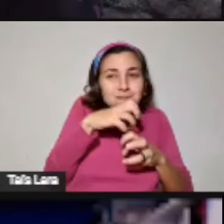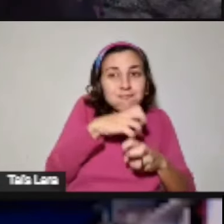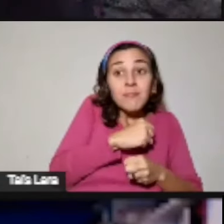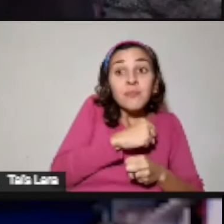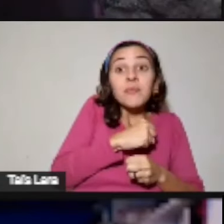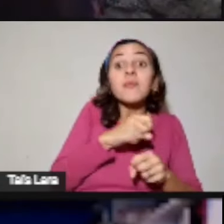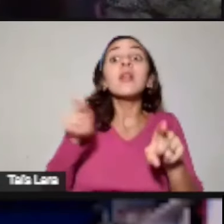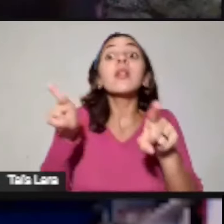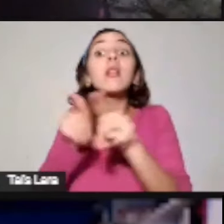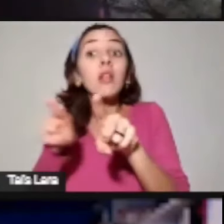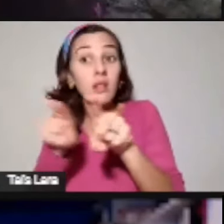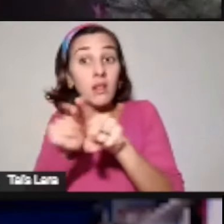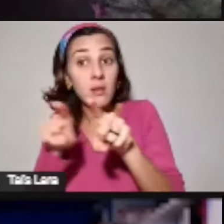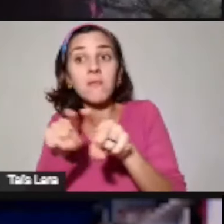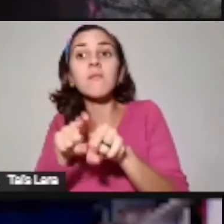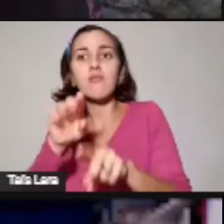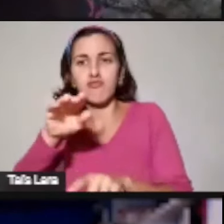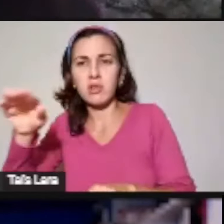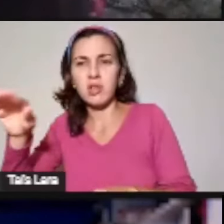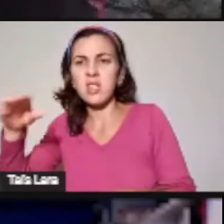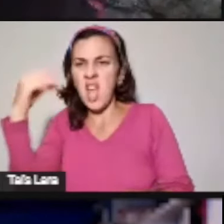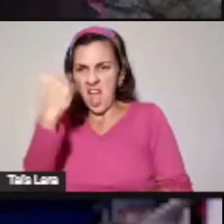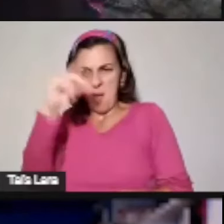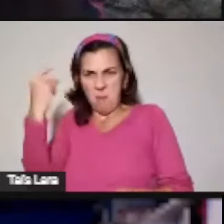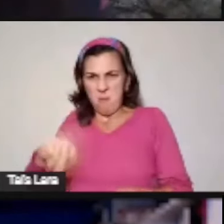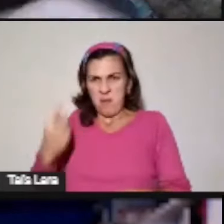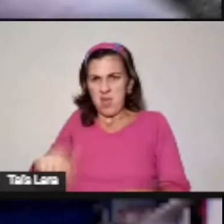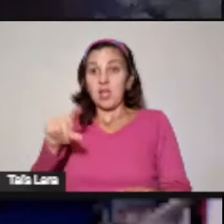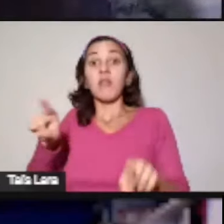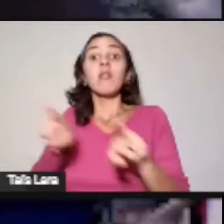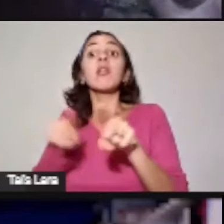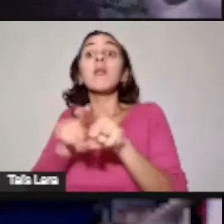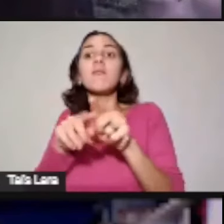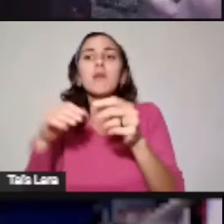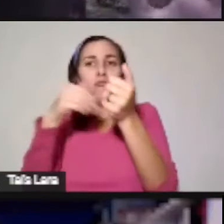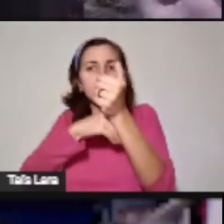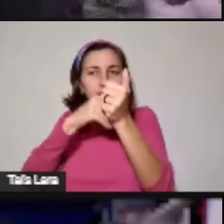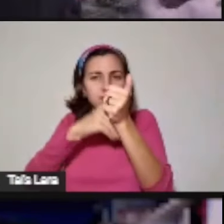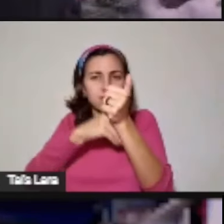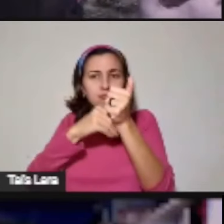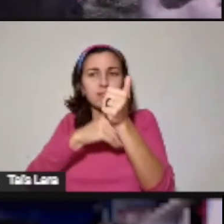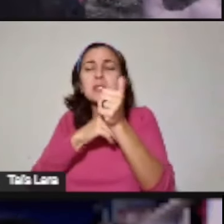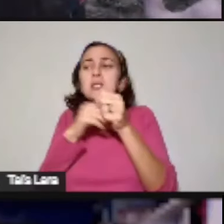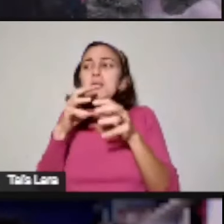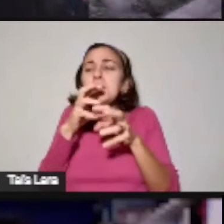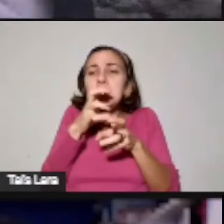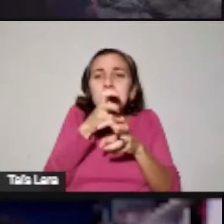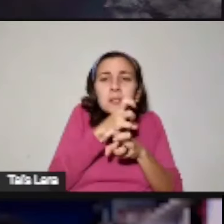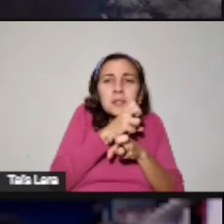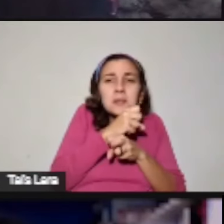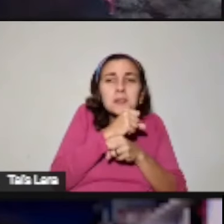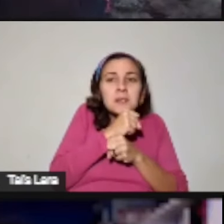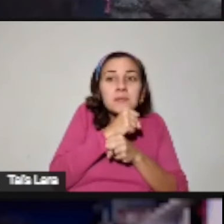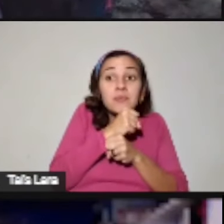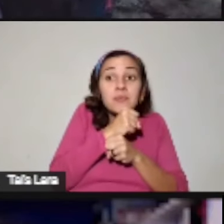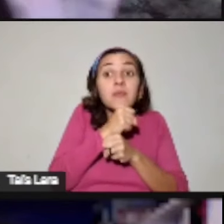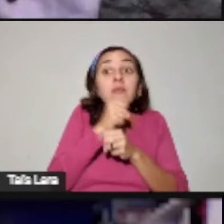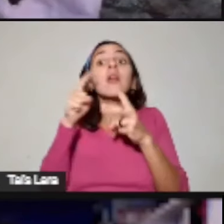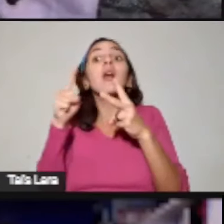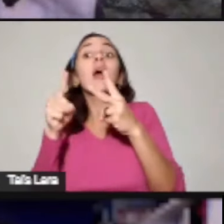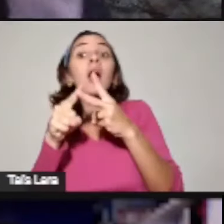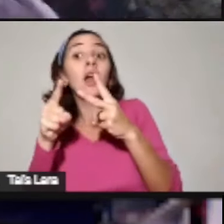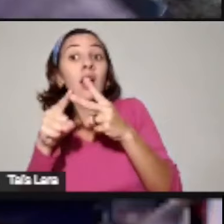criança que está sofrendo violência sexual, e estou trazendo a violência sexual porque as pessoas se preocupam bastante, né, Fafá, com autoproteção quando